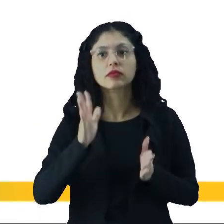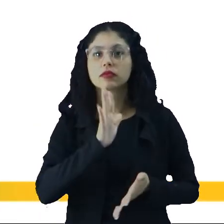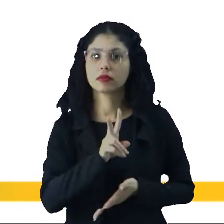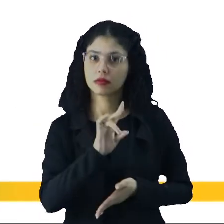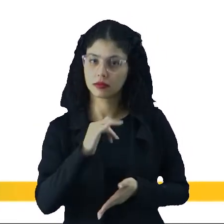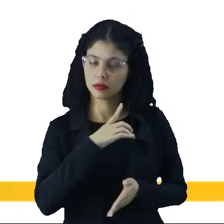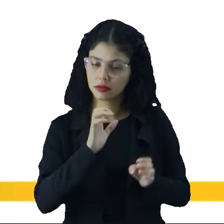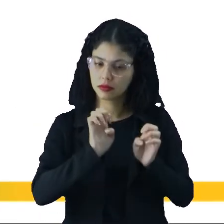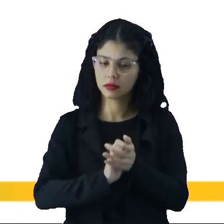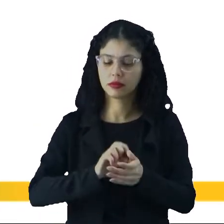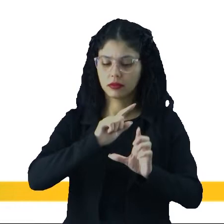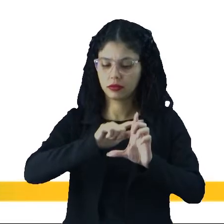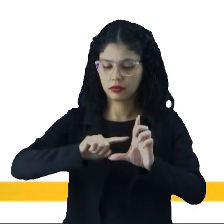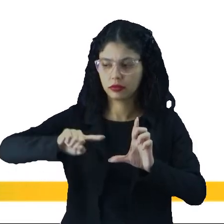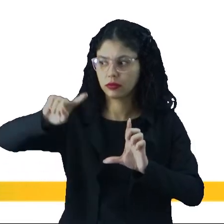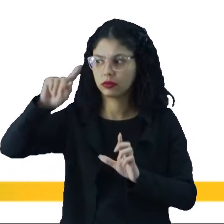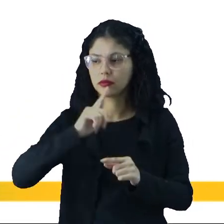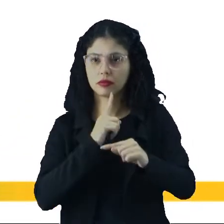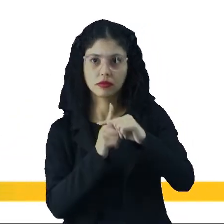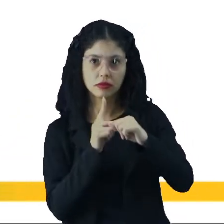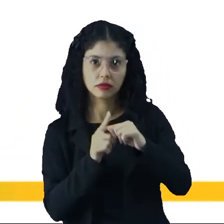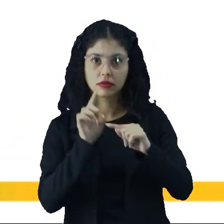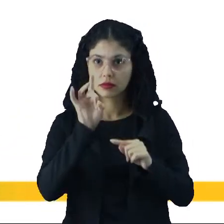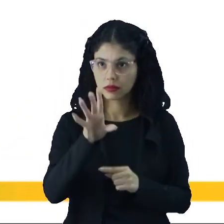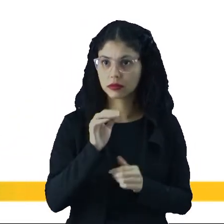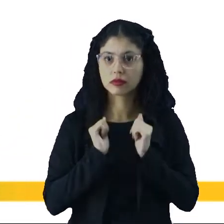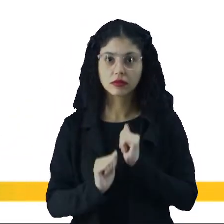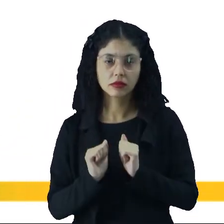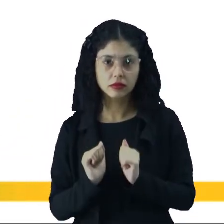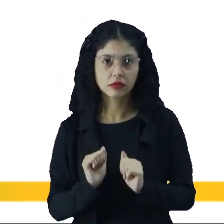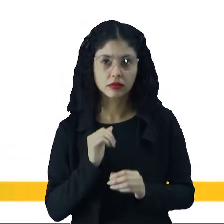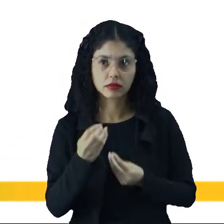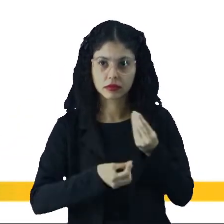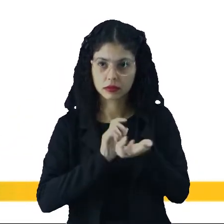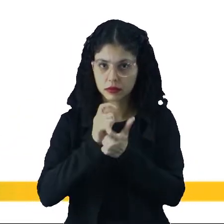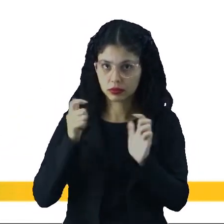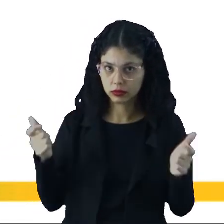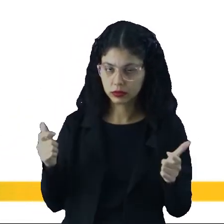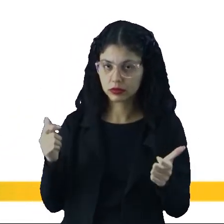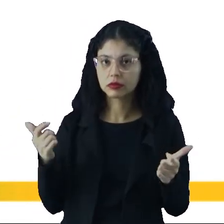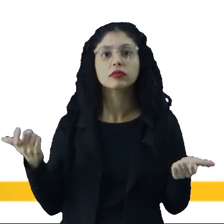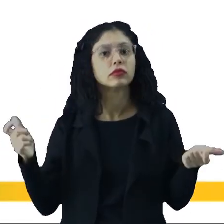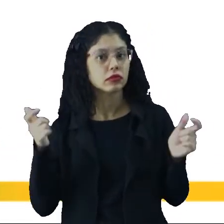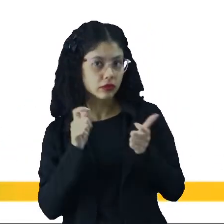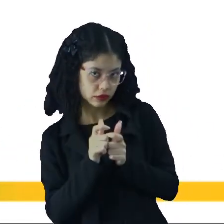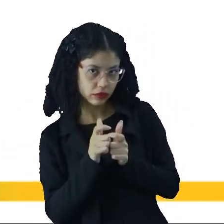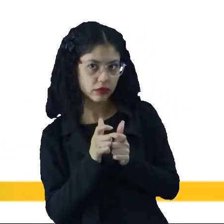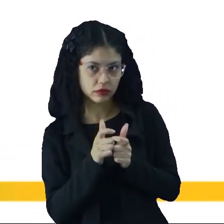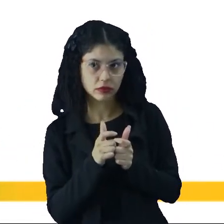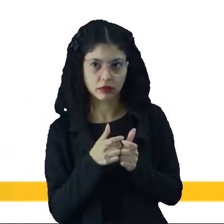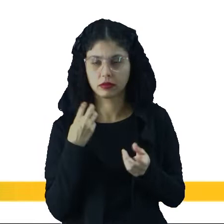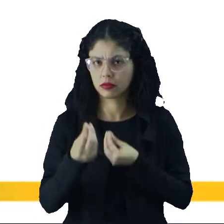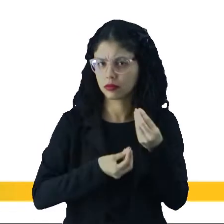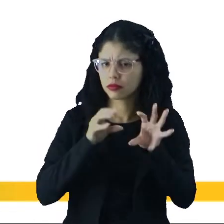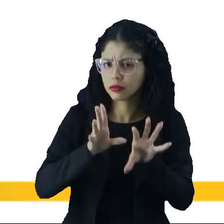vai ter gráfico com a imagem positiva, só que ela pode ser tanto crescente quanto decrescente. Como assim, professor?